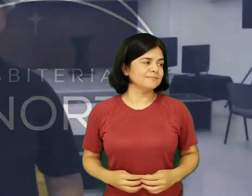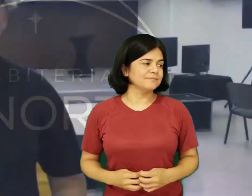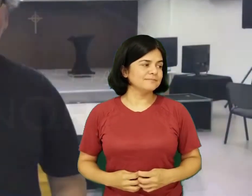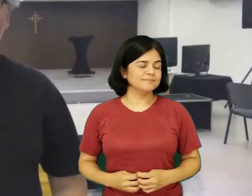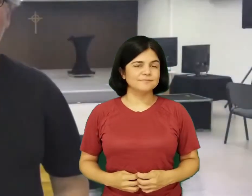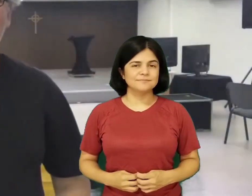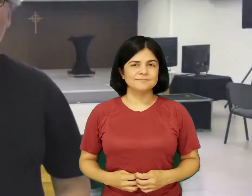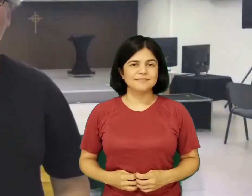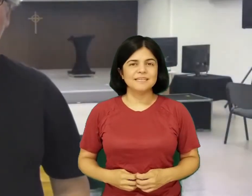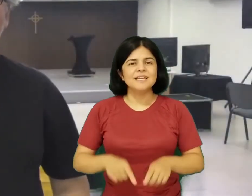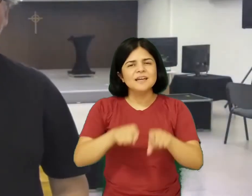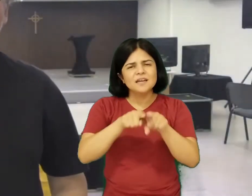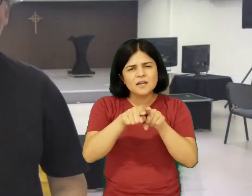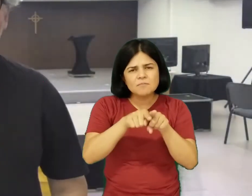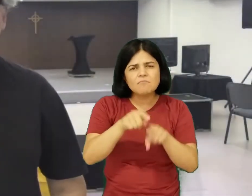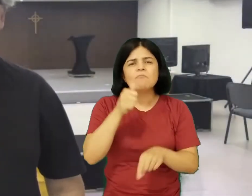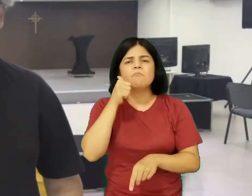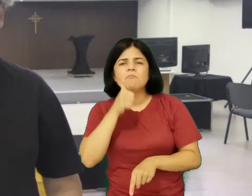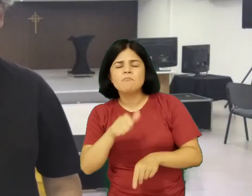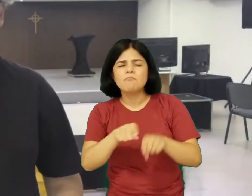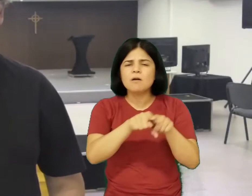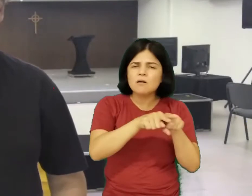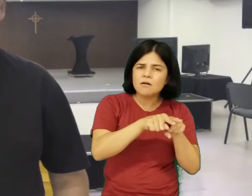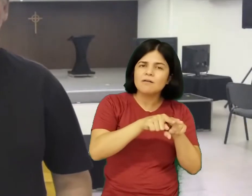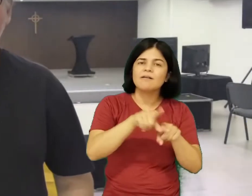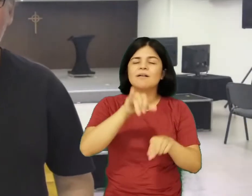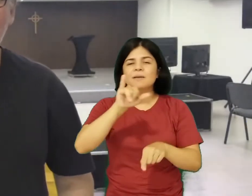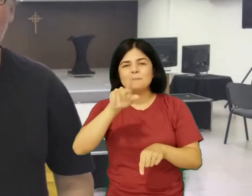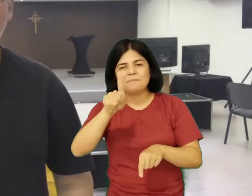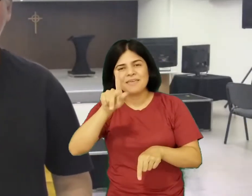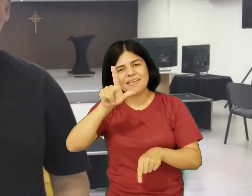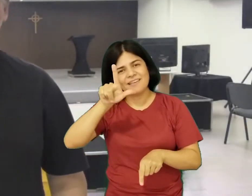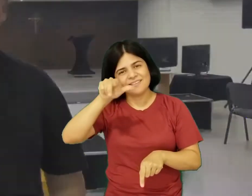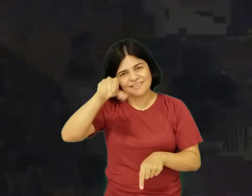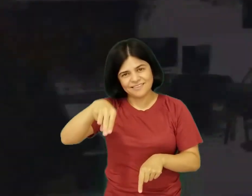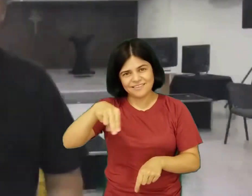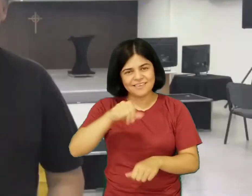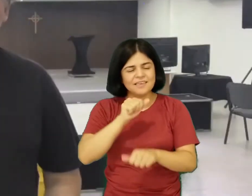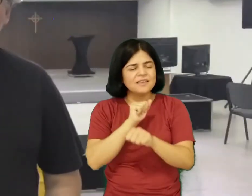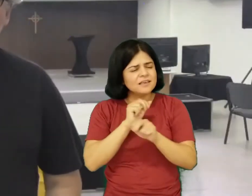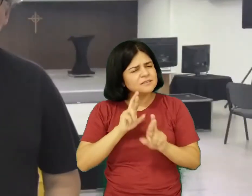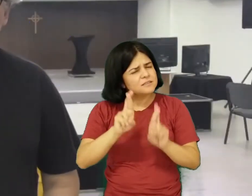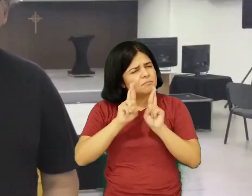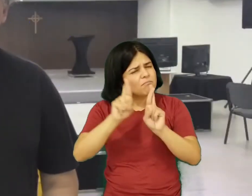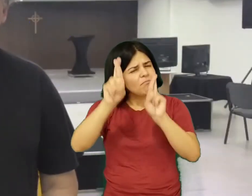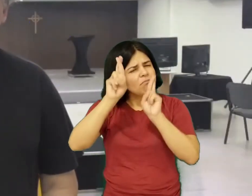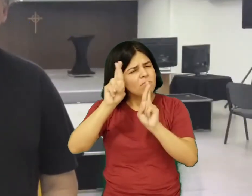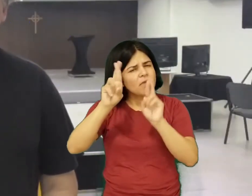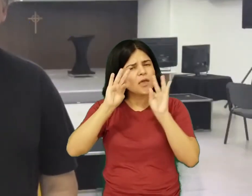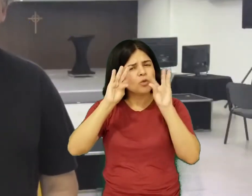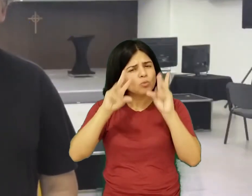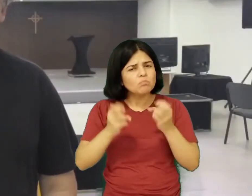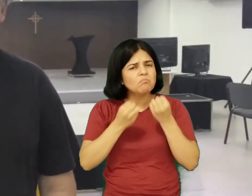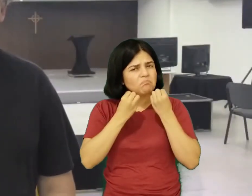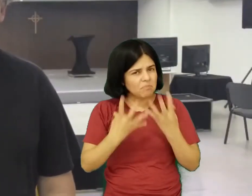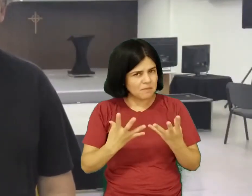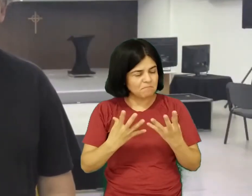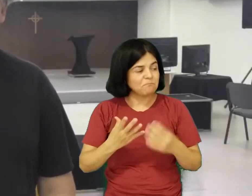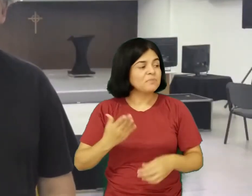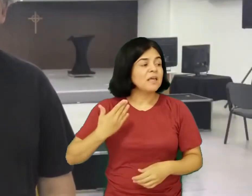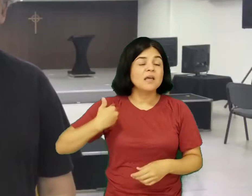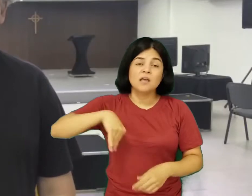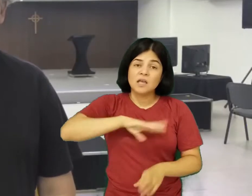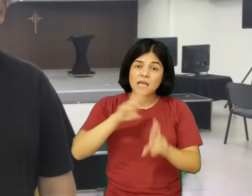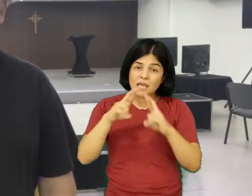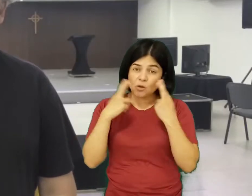Oi, queridos irmãos e irmãs da IPLN, espero que tudo esteja bem com vocês. Em recente reunião, o conselho da nossa igreja decidiu